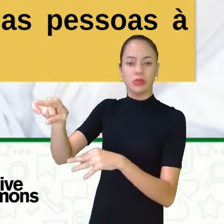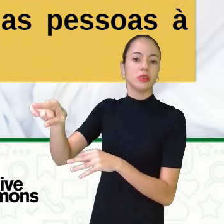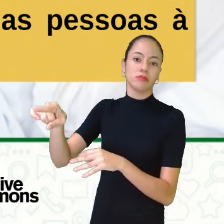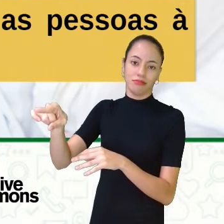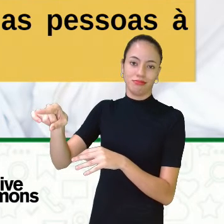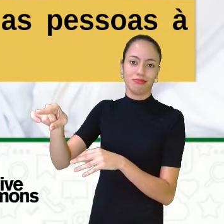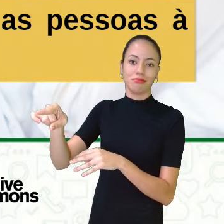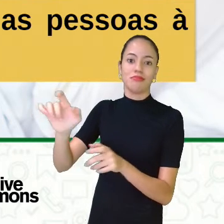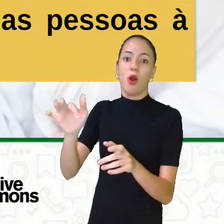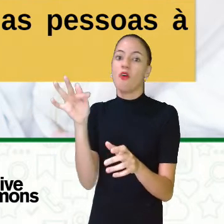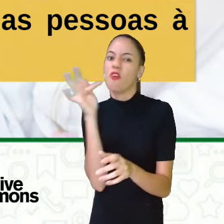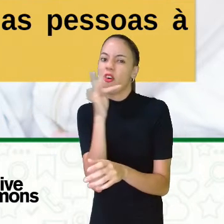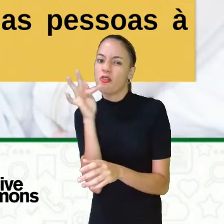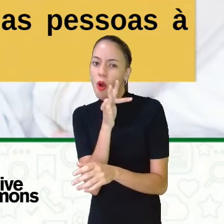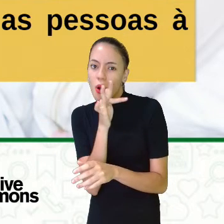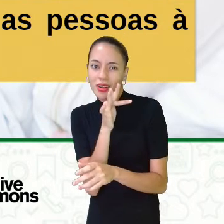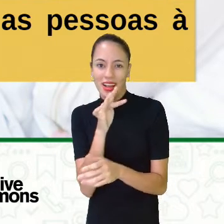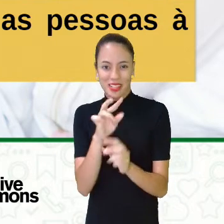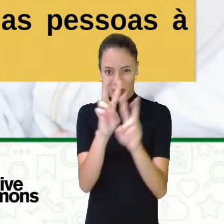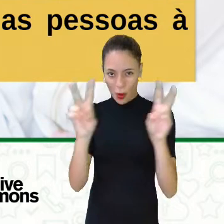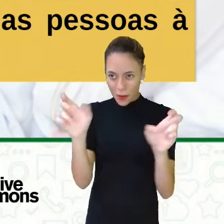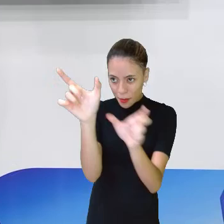sobre as pessoas à sua volta, né?